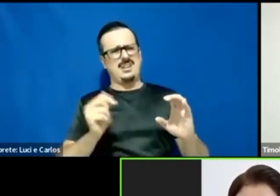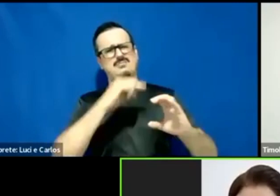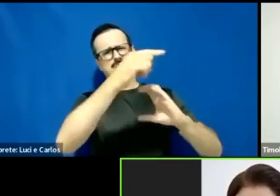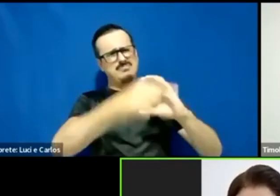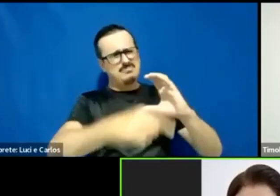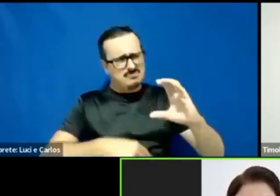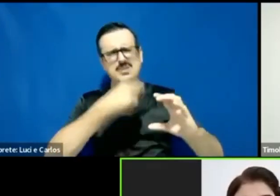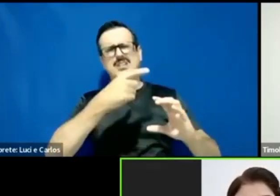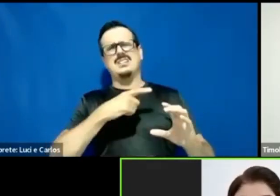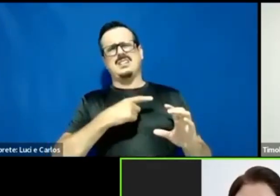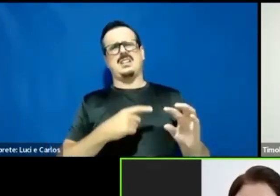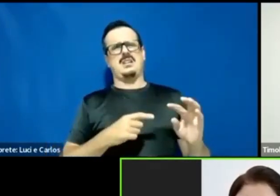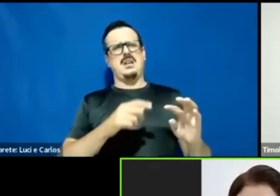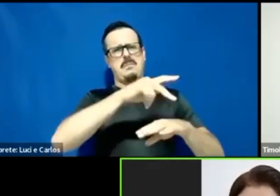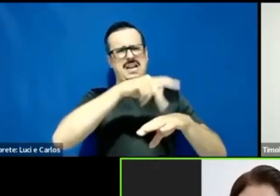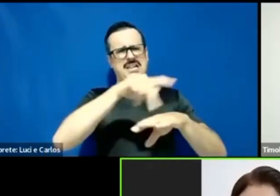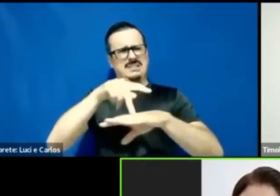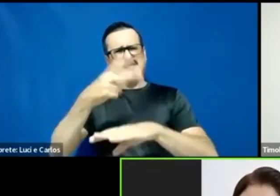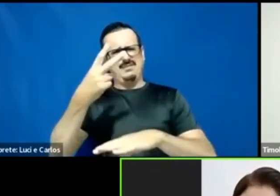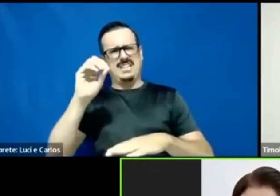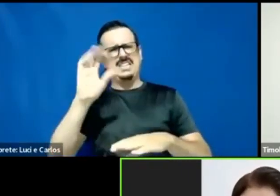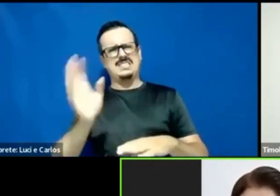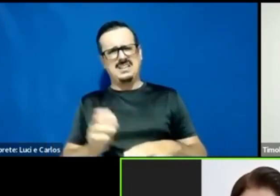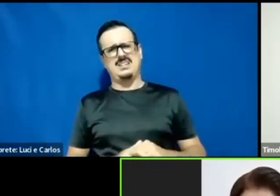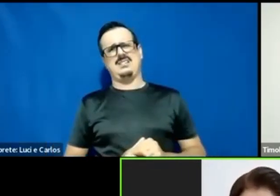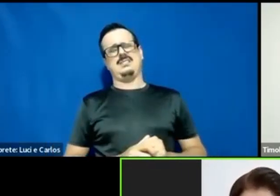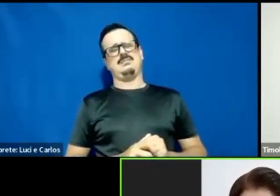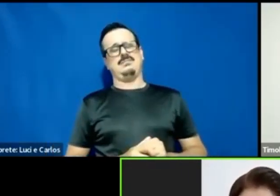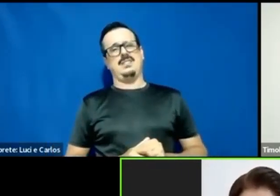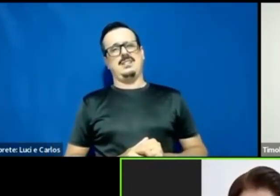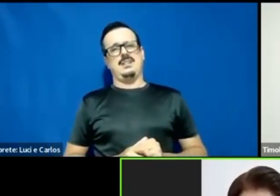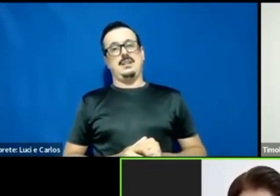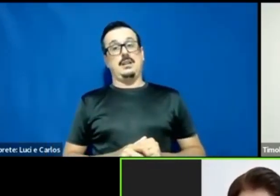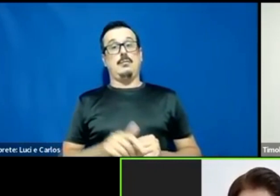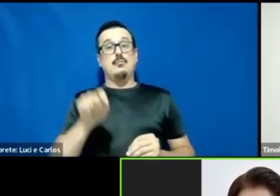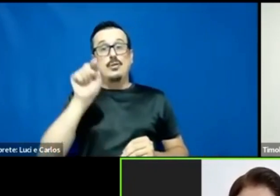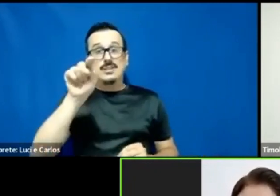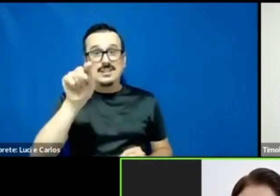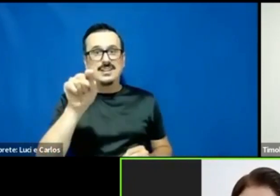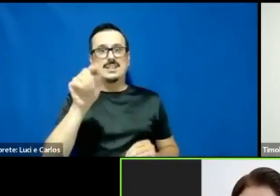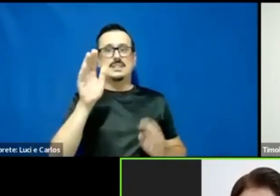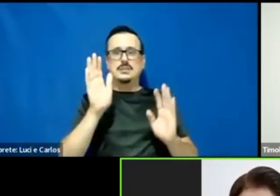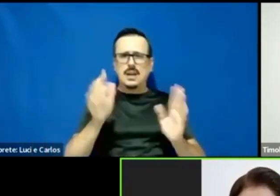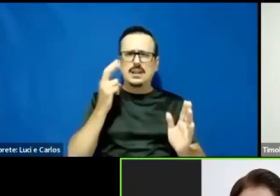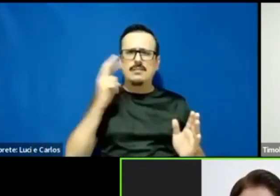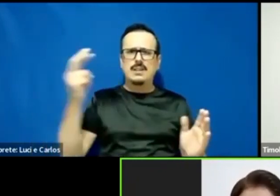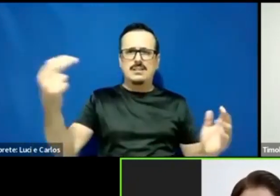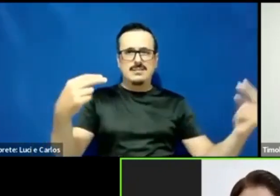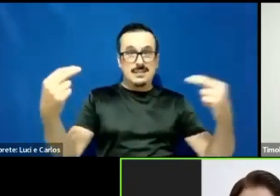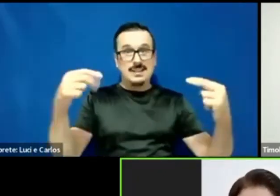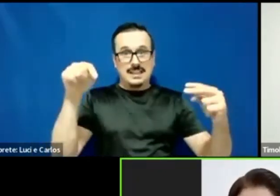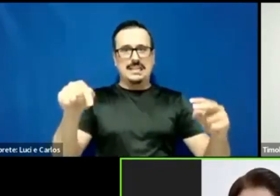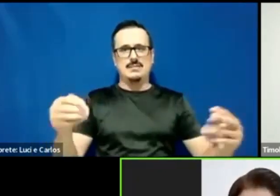mais de 20 países. Então, você que é convidado, está aqui hoje, se